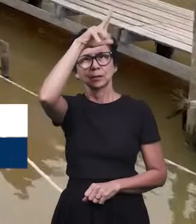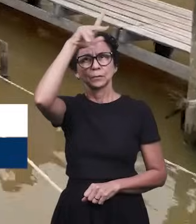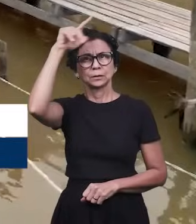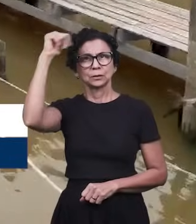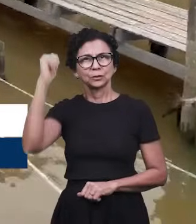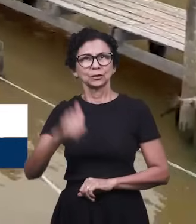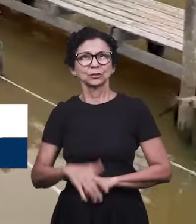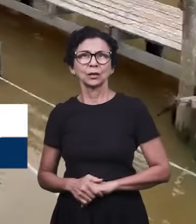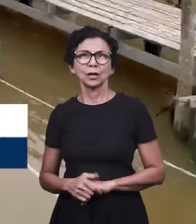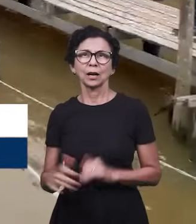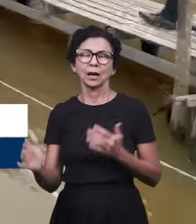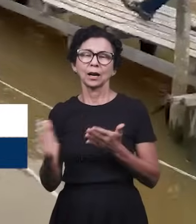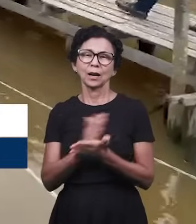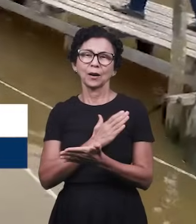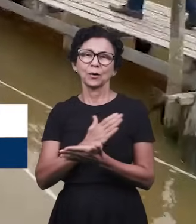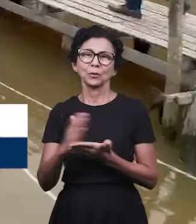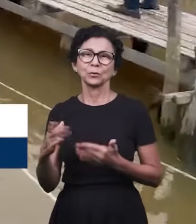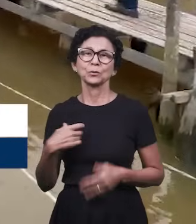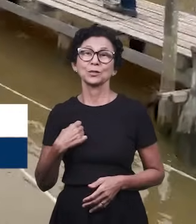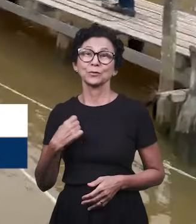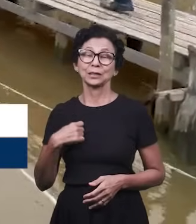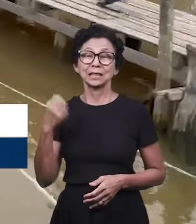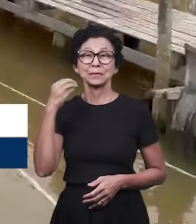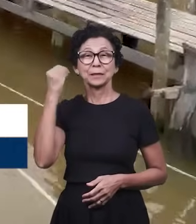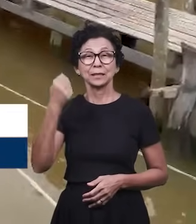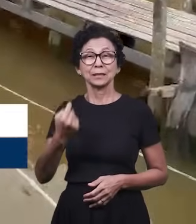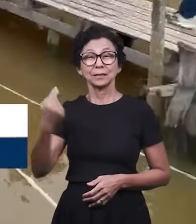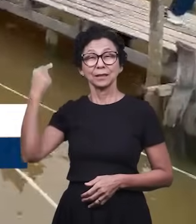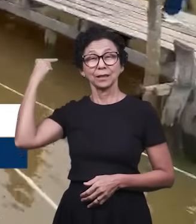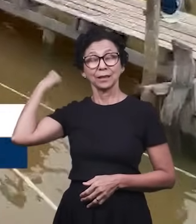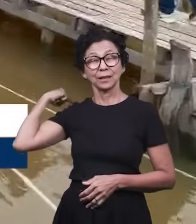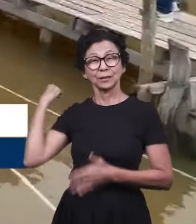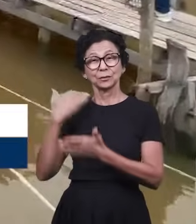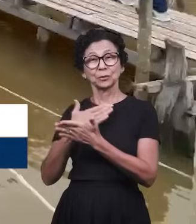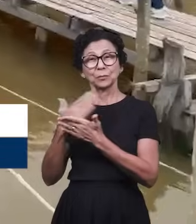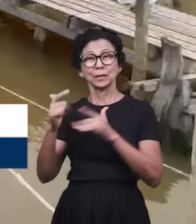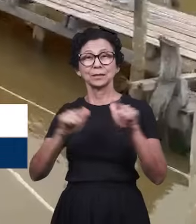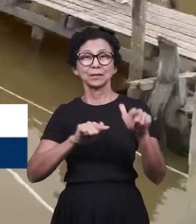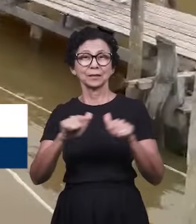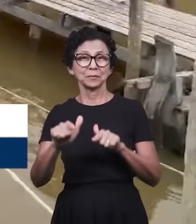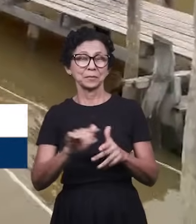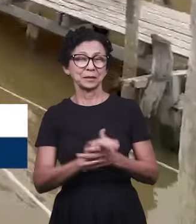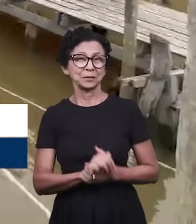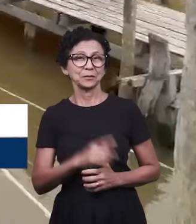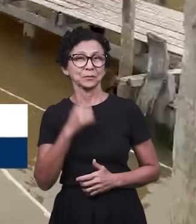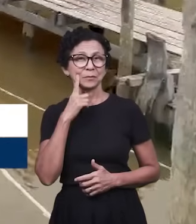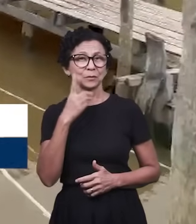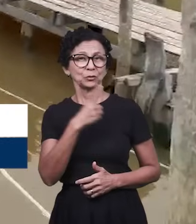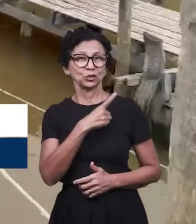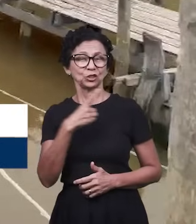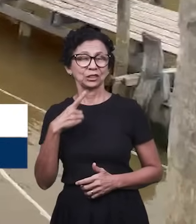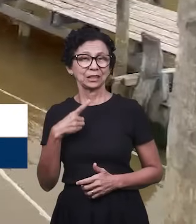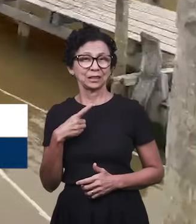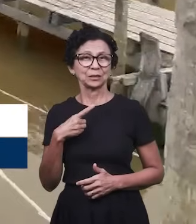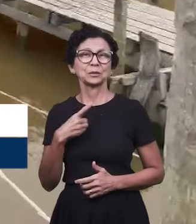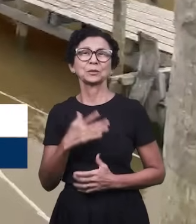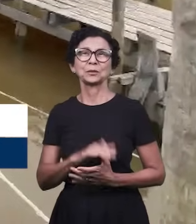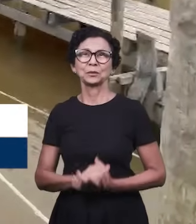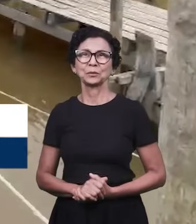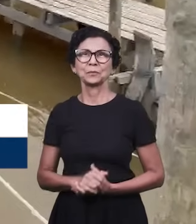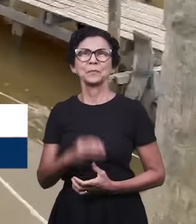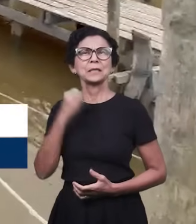terem participado desde o começo desse trabalho. Um deles é o diácono Ramon Lima, que nos conta como tem sido para